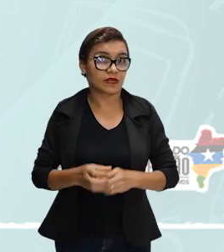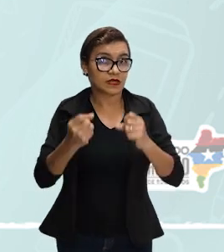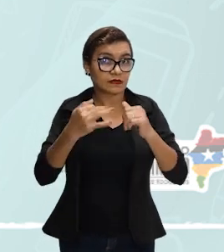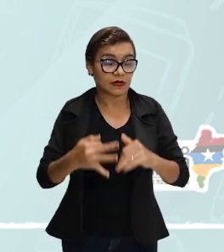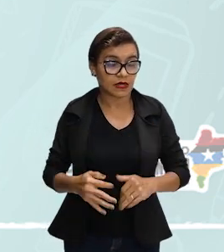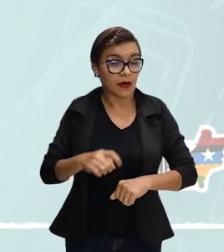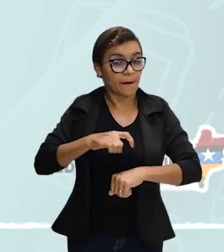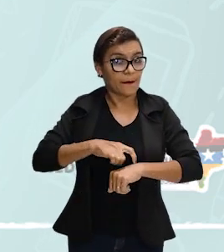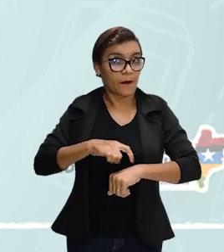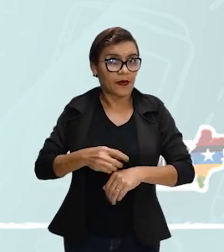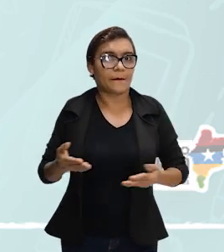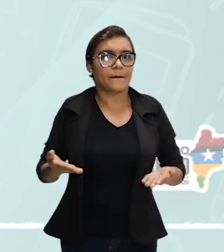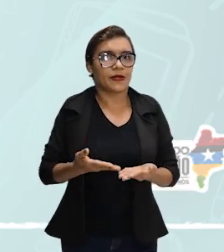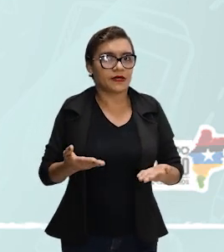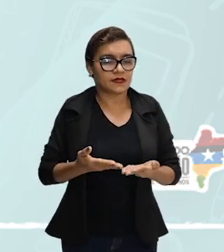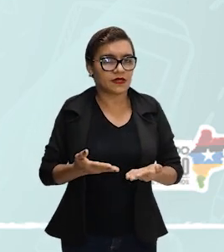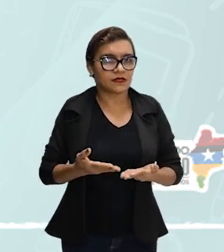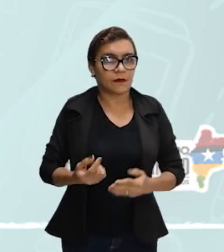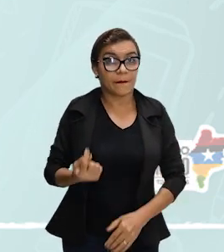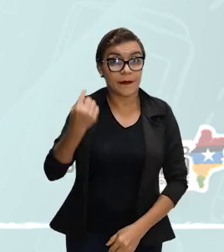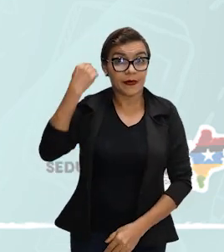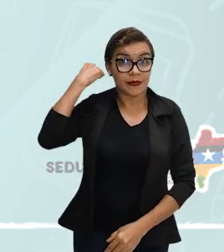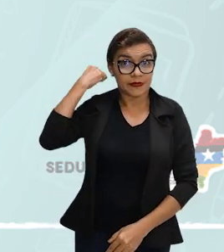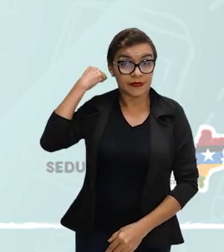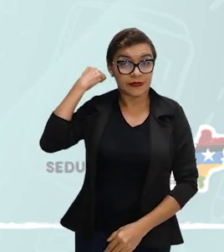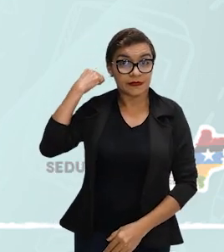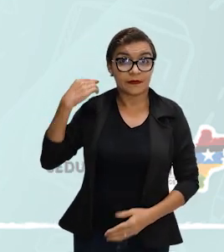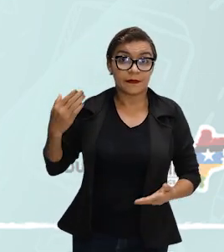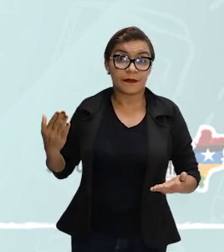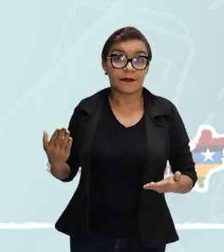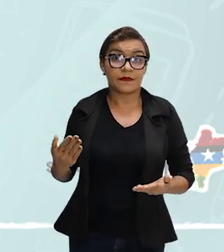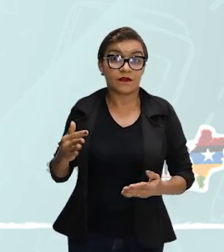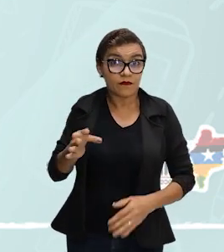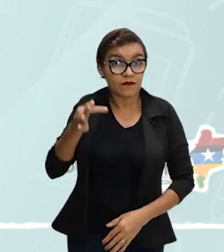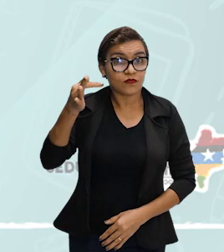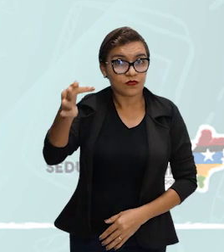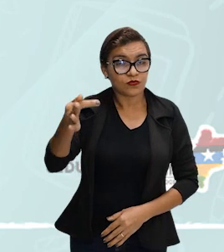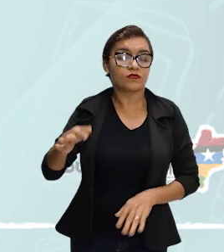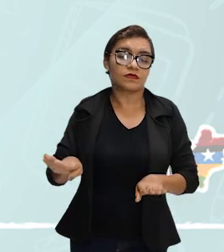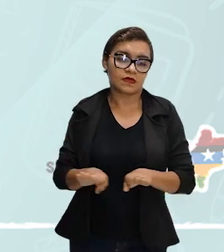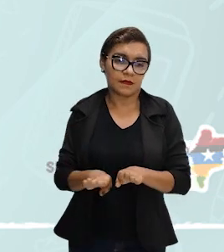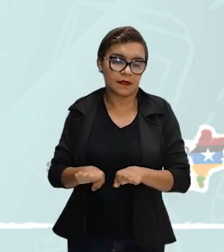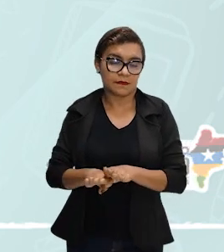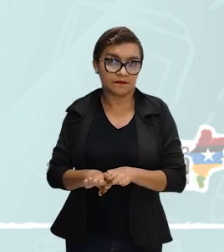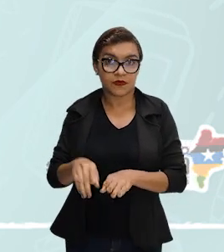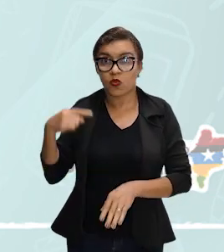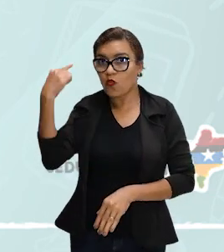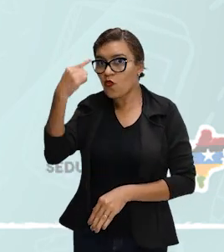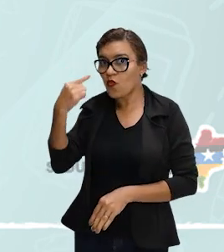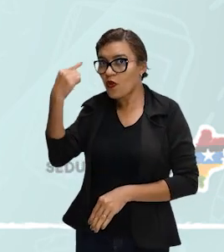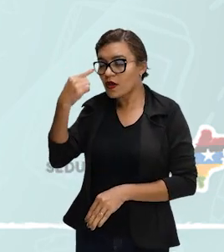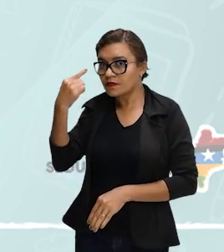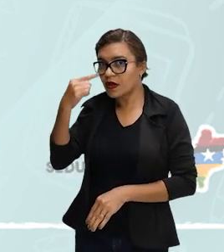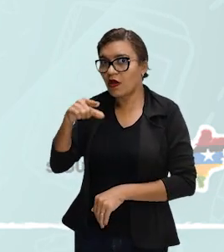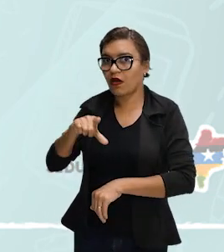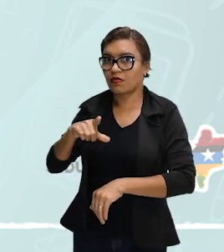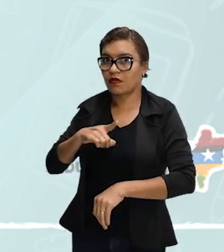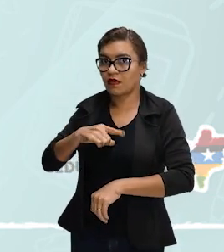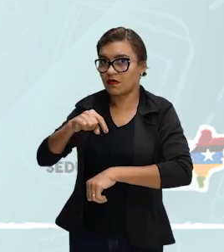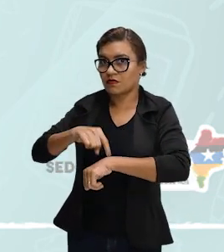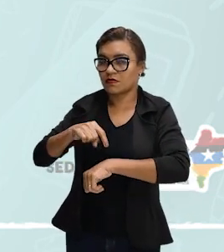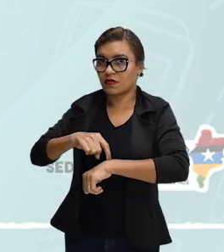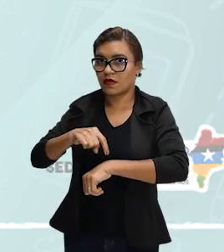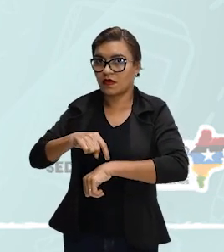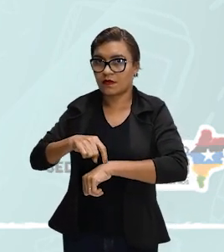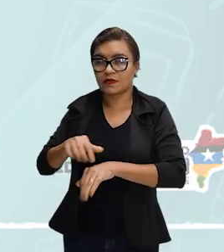ação no presente, passado ou futuro. Em espanhol, os tempos verbales podem